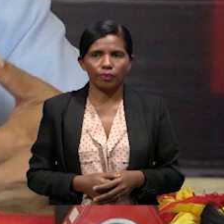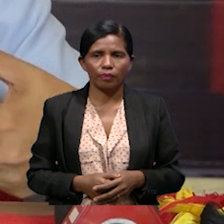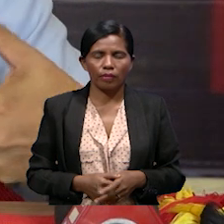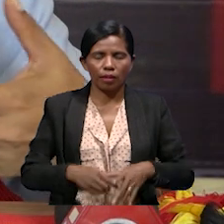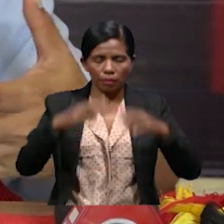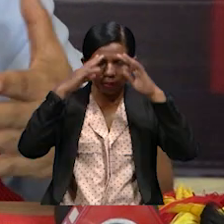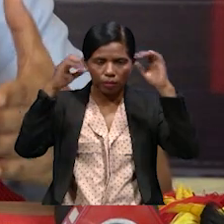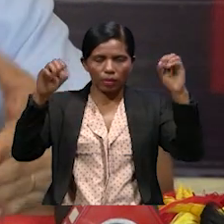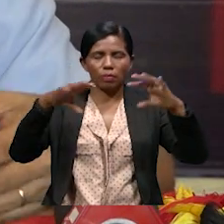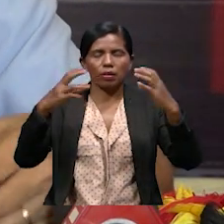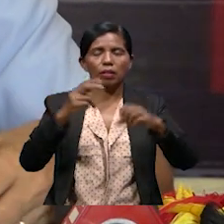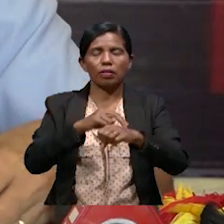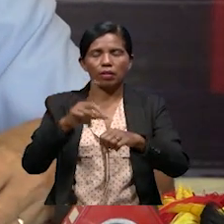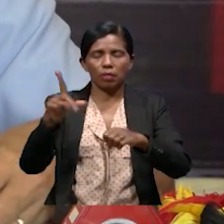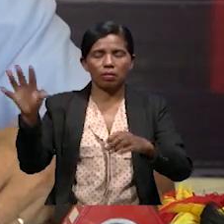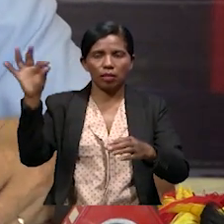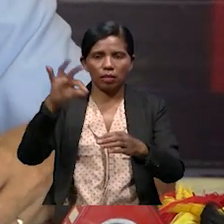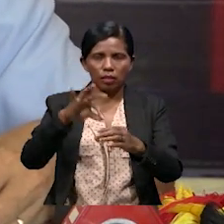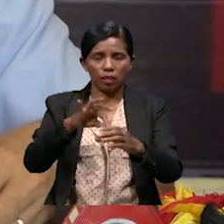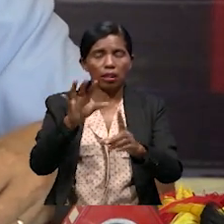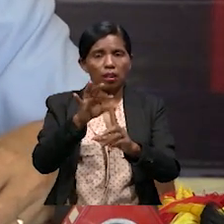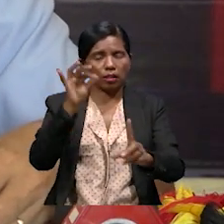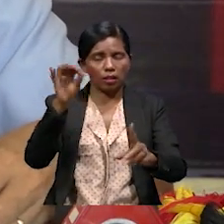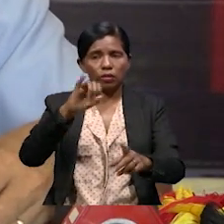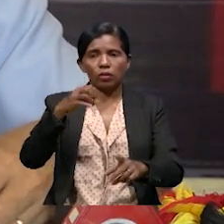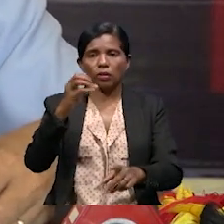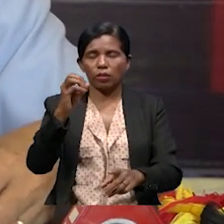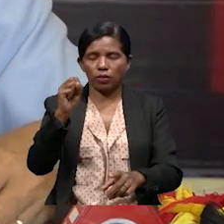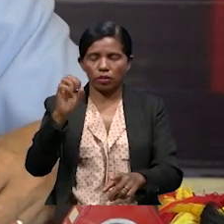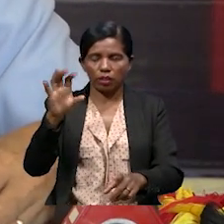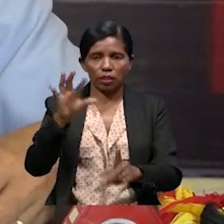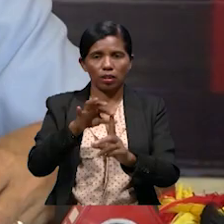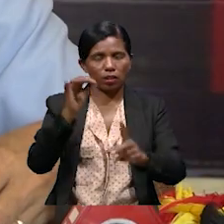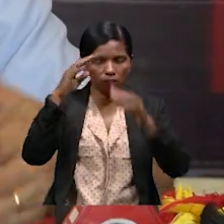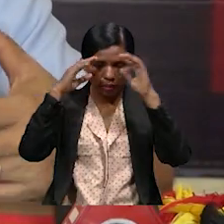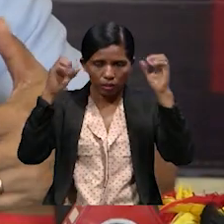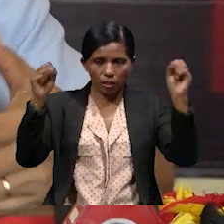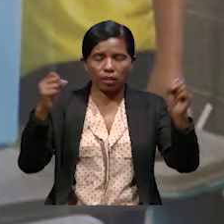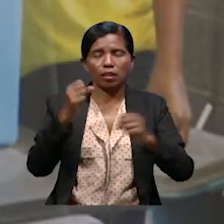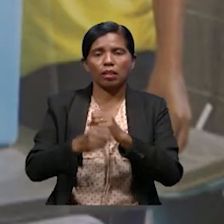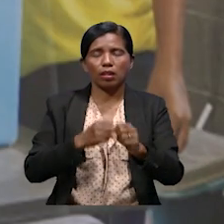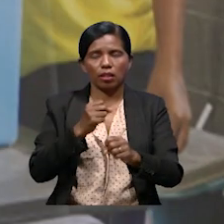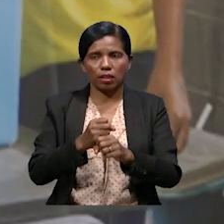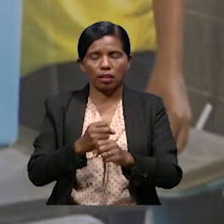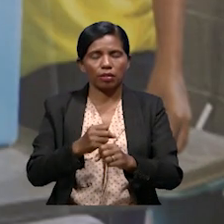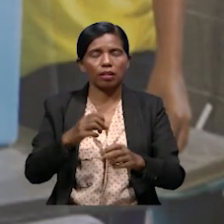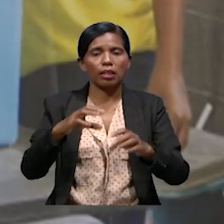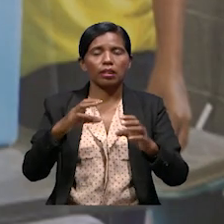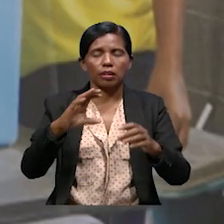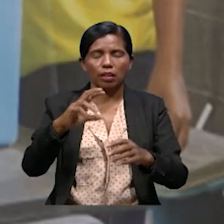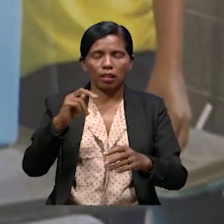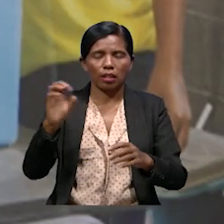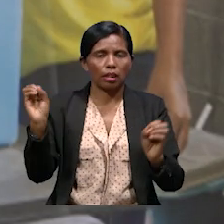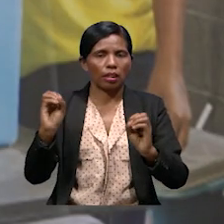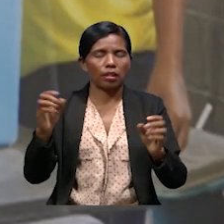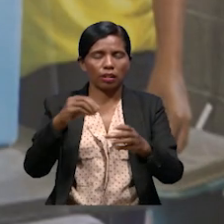Presidente da Comissão Nacional da Eleição, José Belo Hateten, da Eleição Presidencial Tinangné, CNL estabelece centro de votação em Austrália,